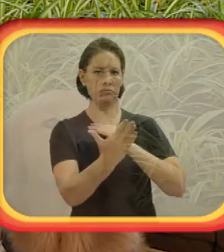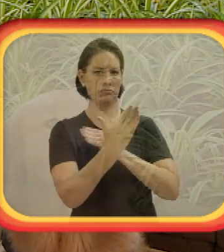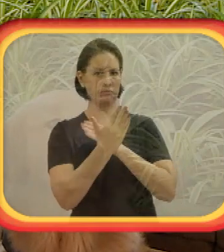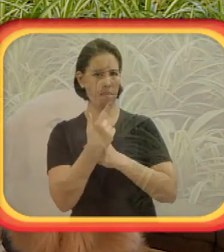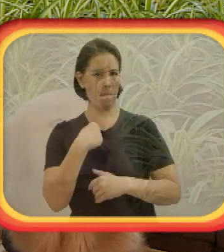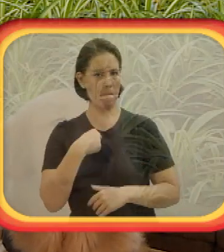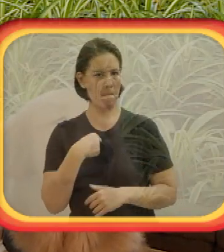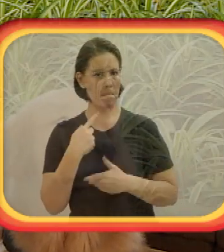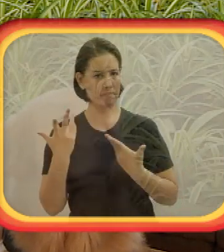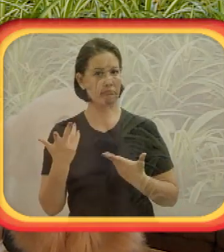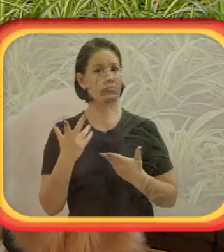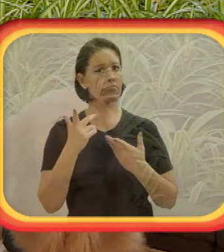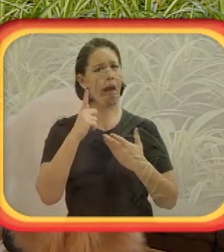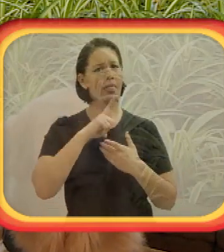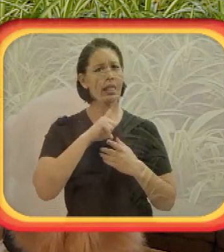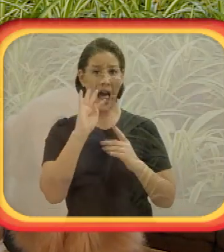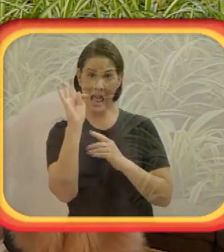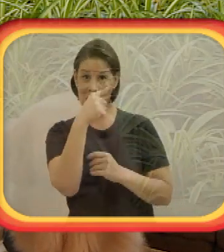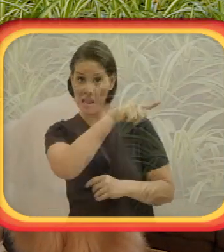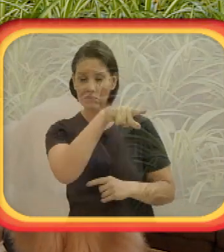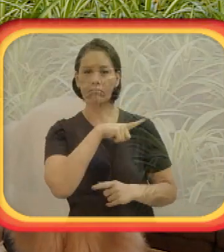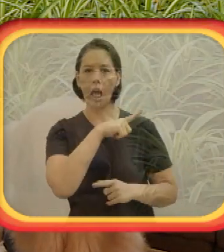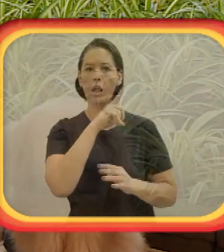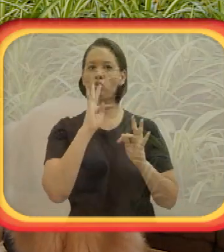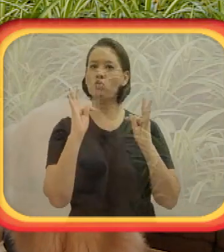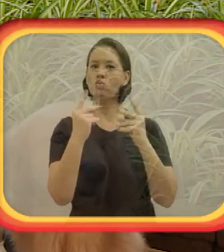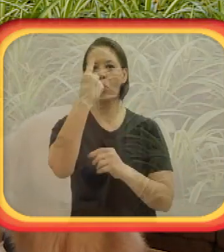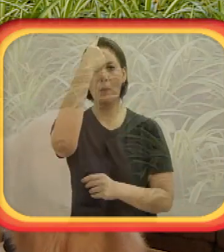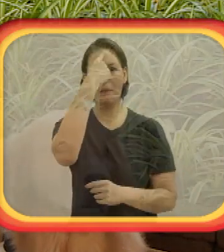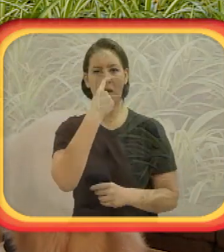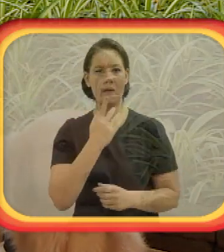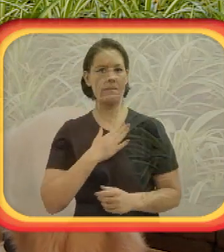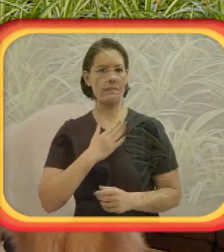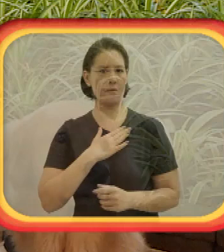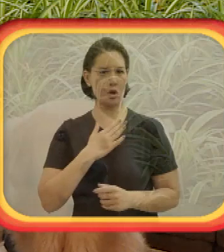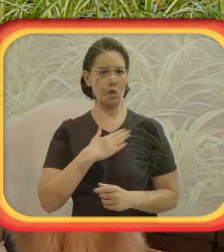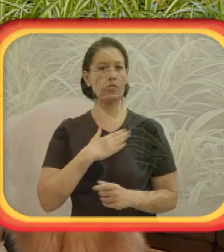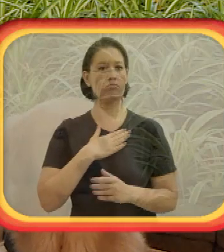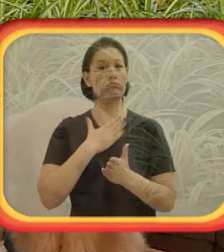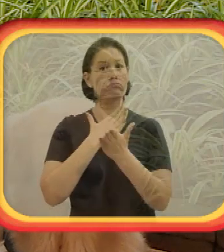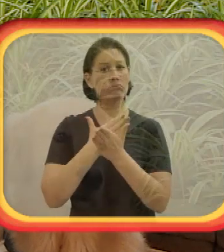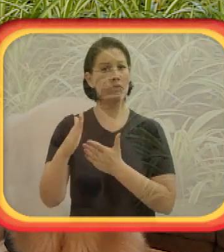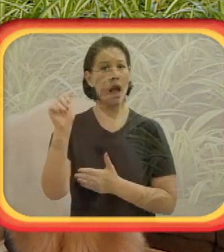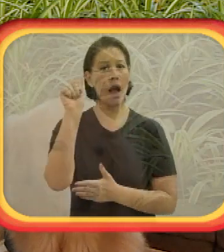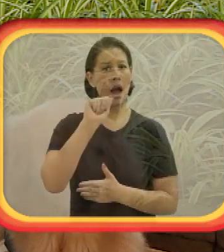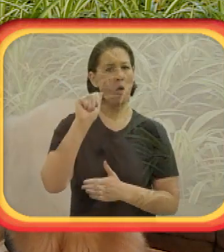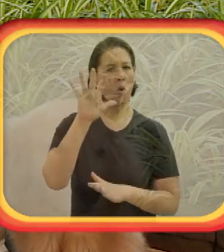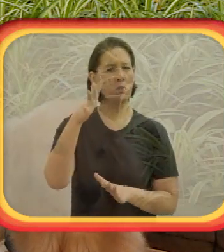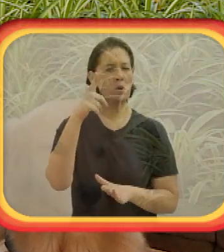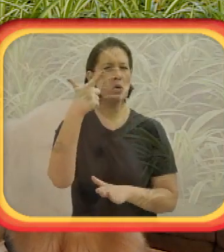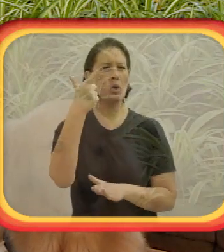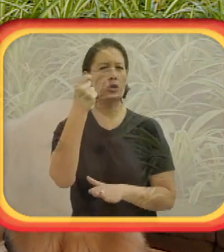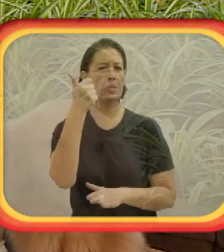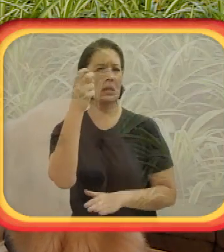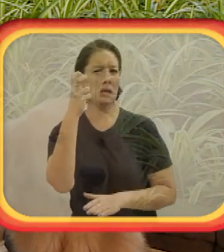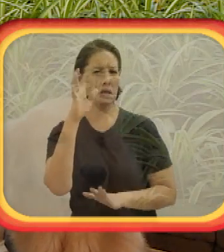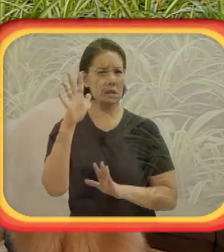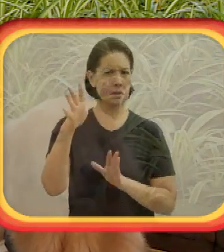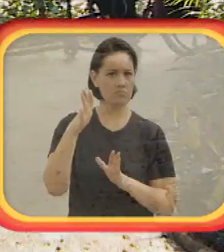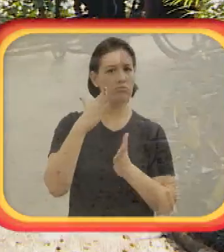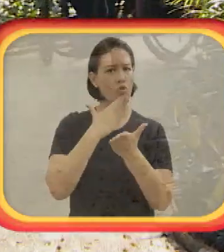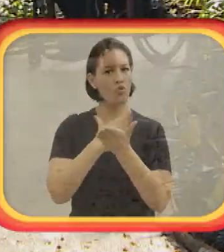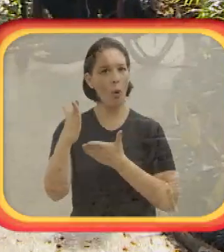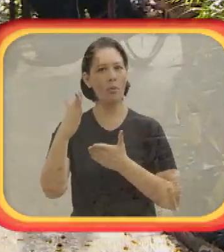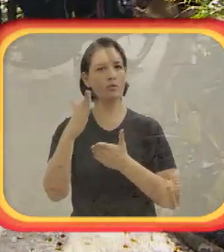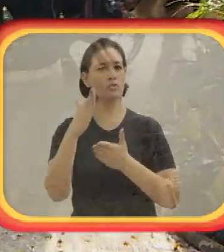falando do porquê seria interessante um cão de assistência para mim. Né, e ali eles têm todo o meu